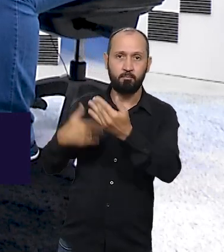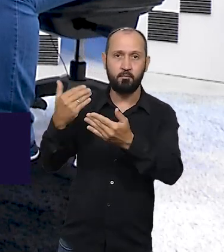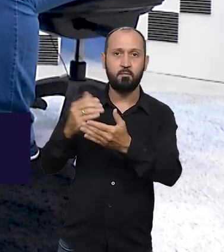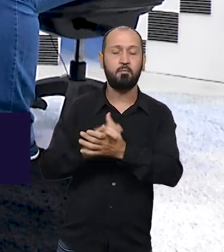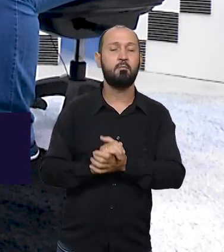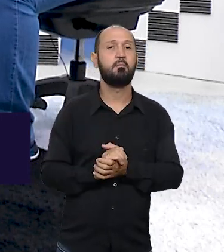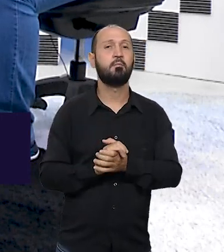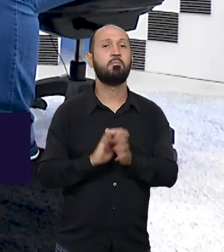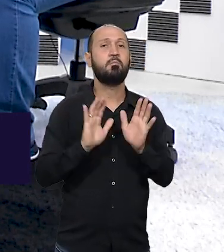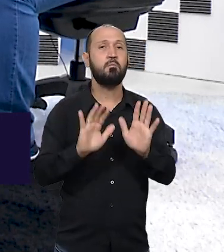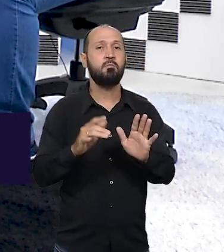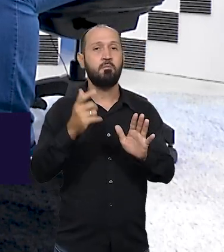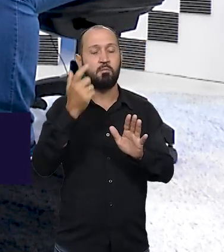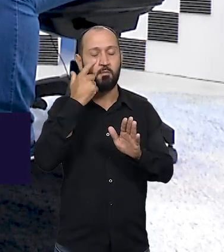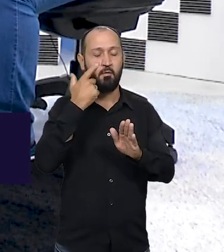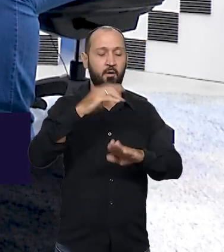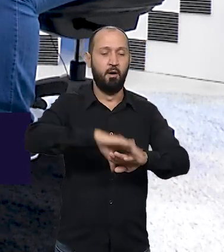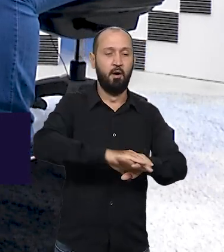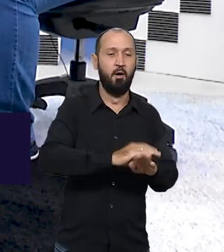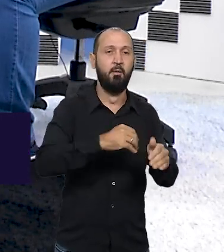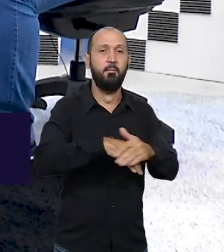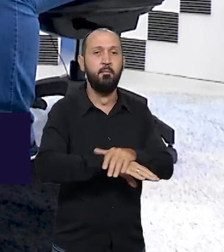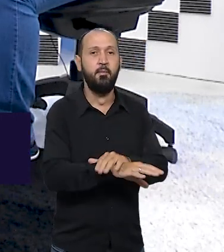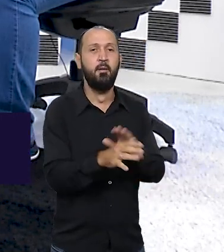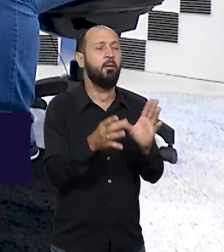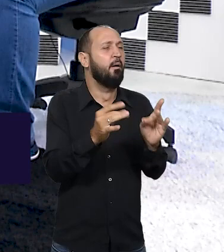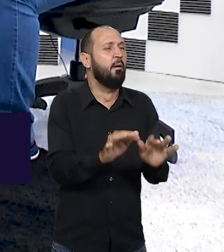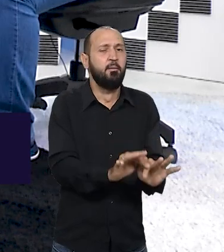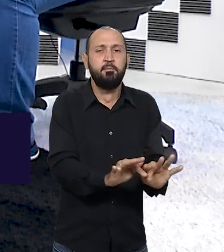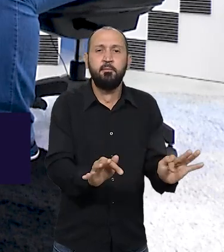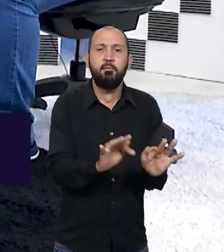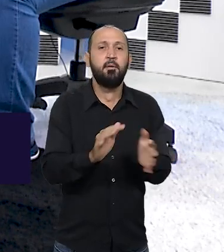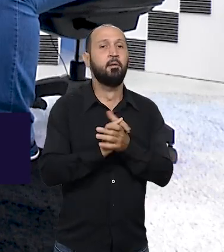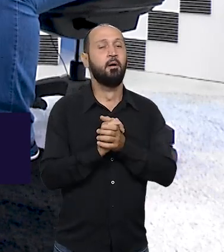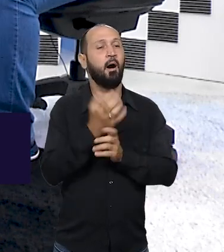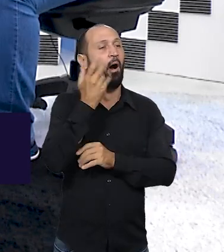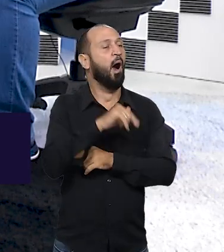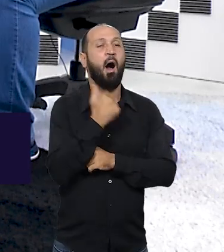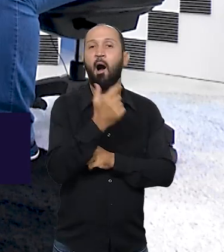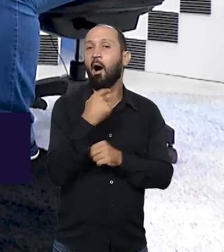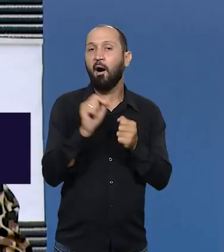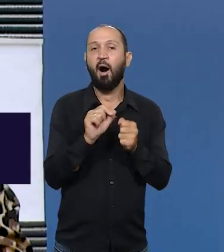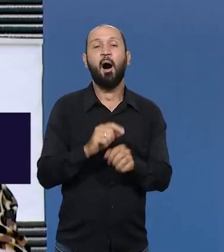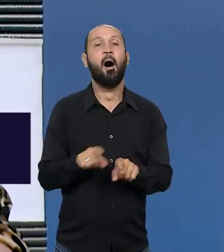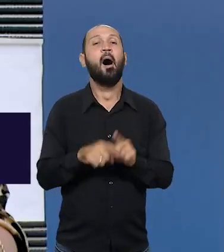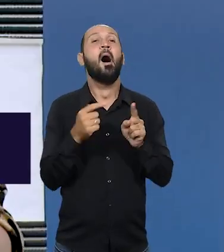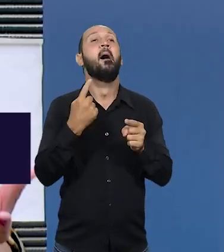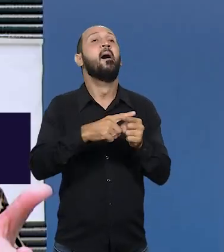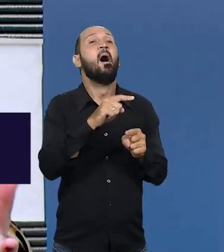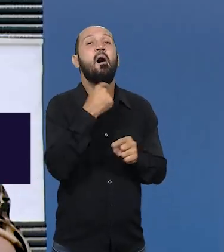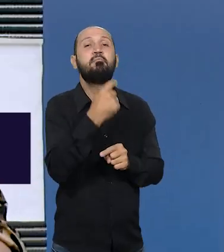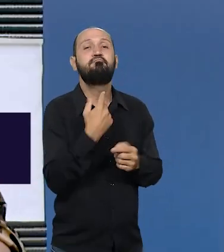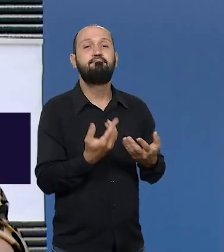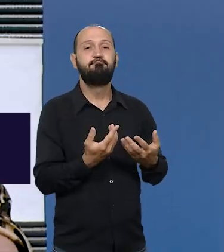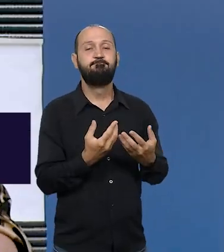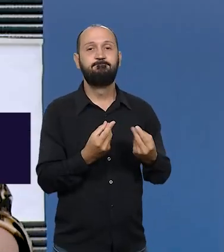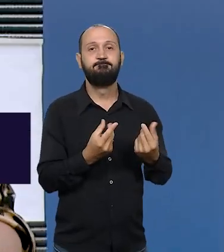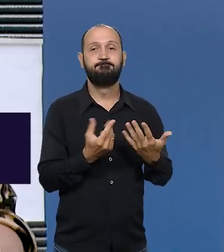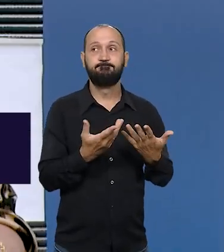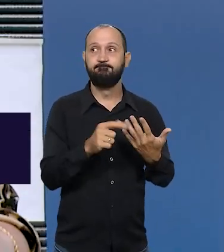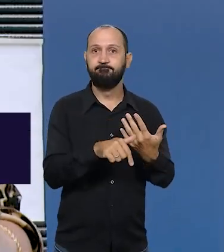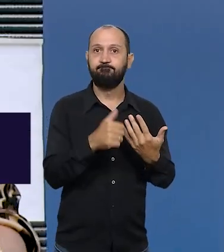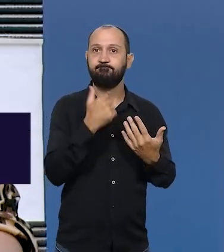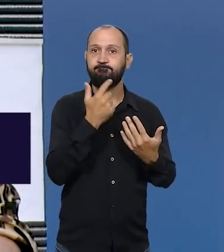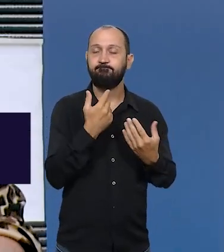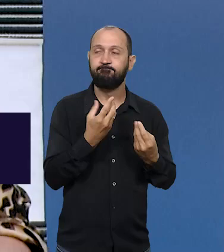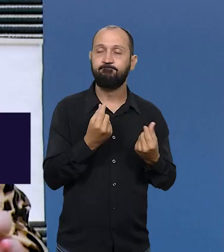criança. Né? Então, colocar um sapato pode ser um item muito simples, a criança não consegue colocar, mas por que motivo?